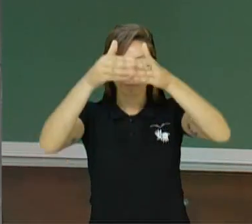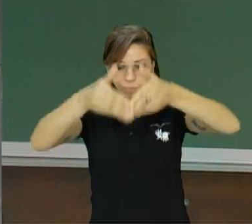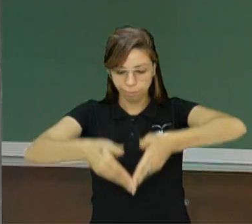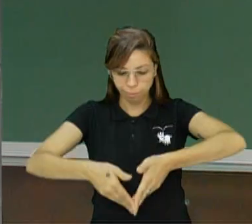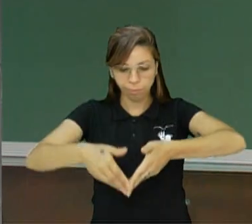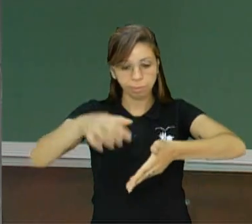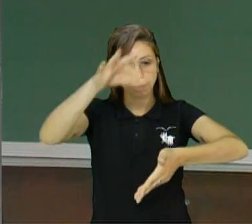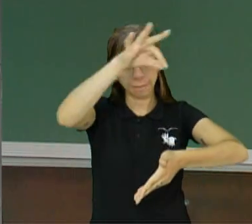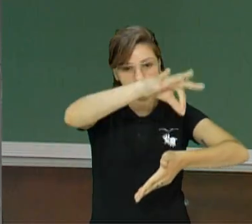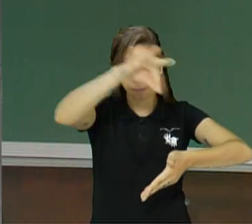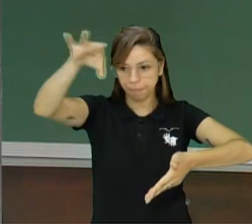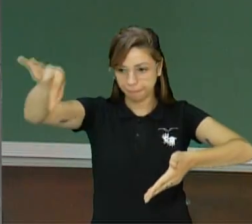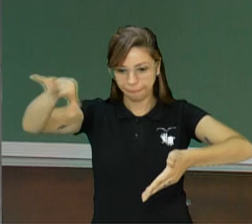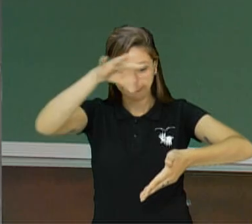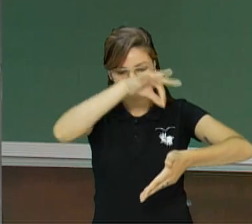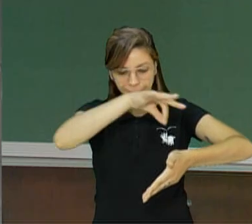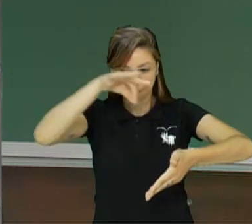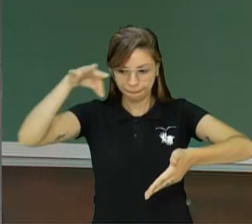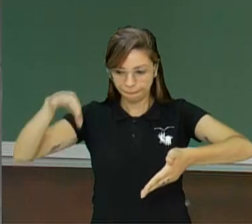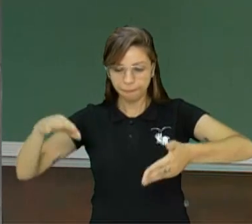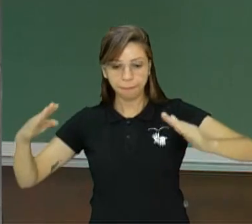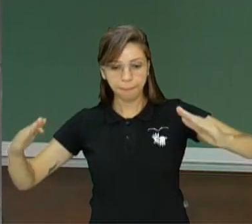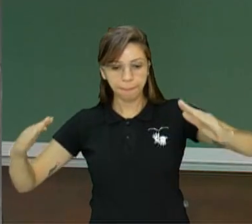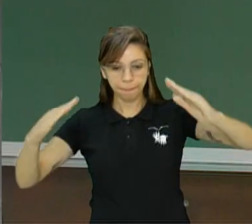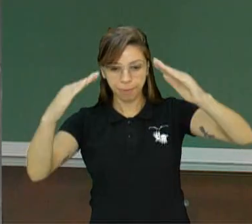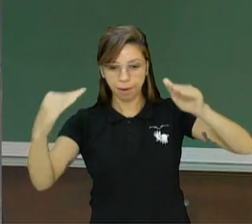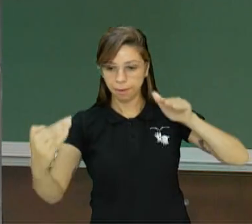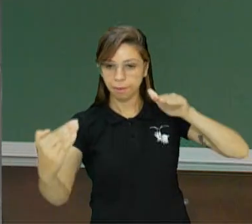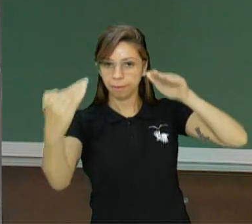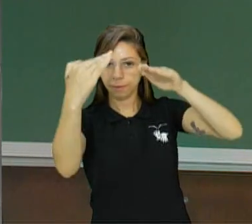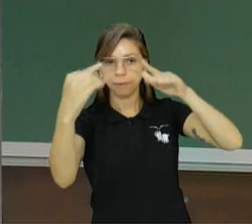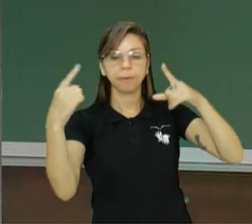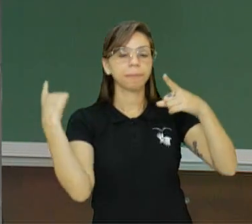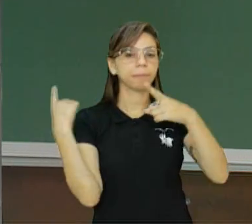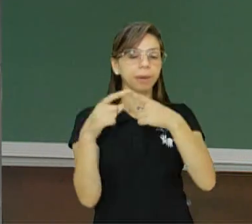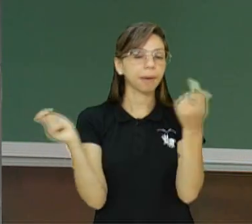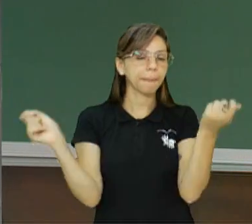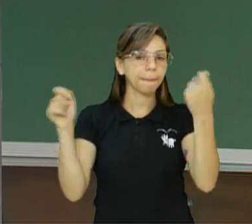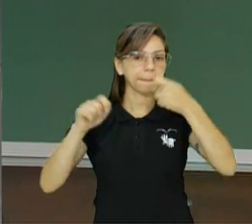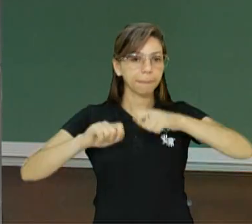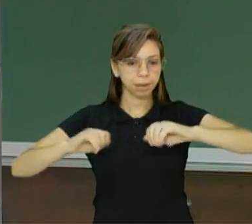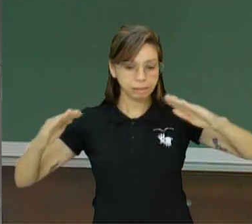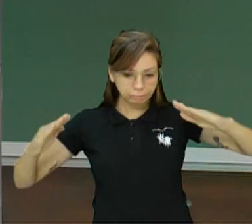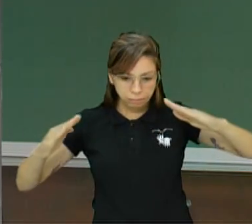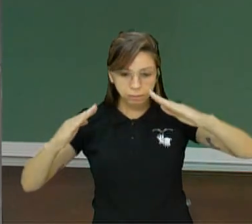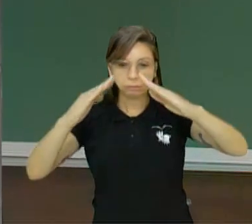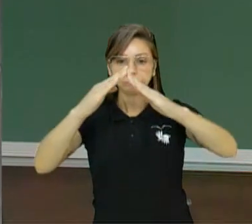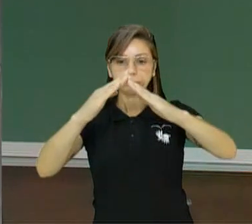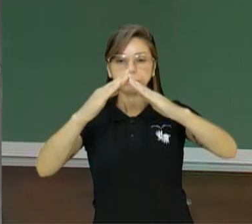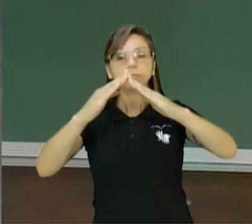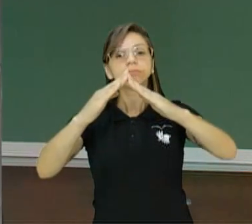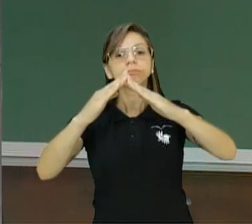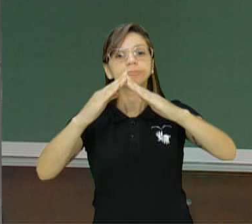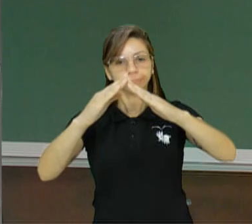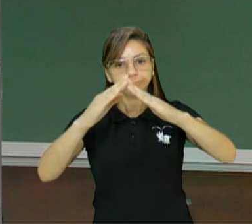palitinhos. Nós vamos colocar eles inclinados, por quê? Porque nós precisamos juntar essas pontinhas depois.